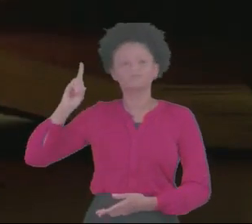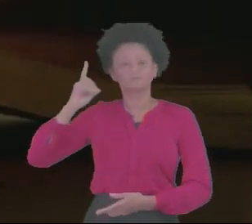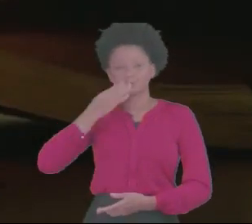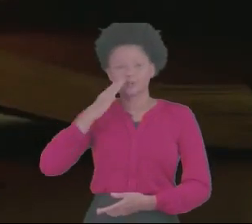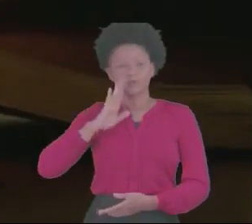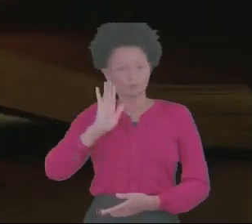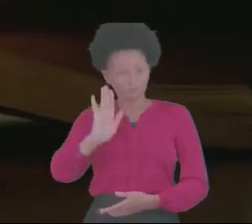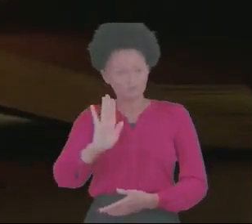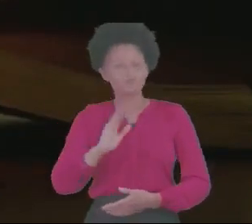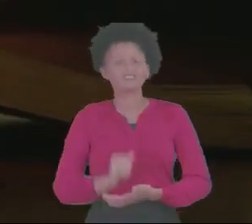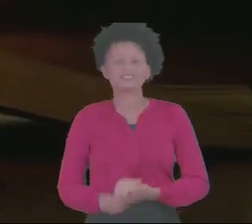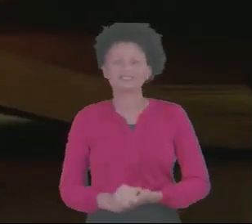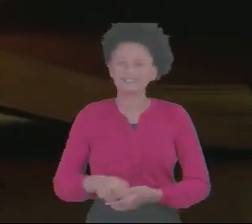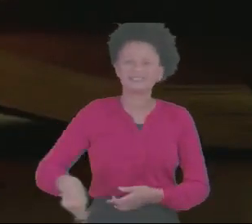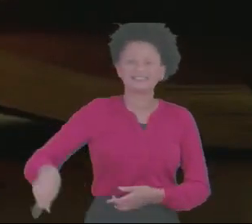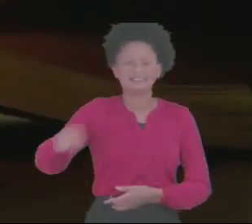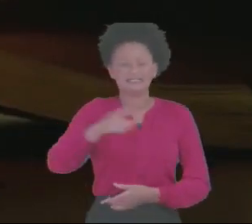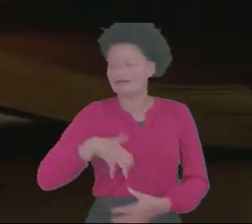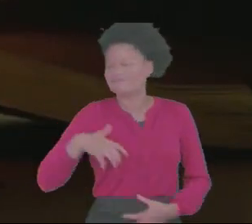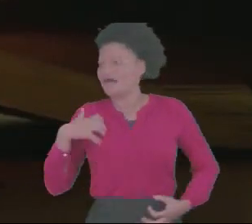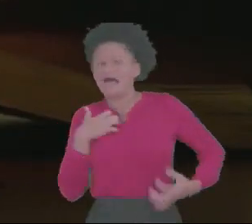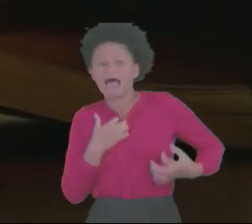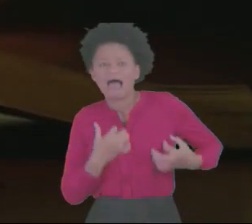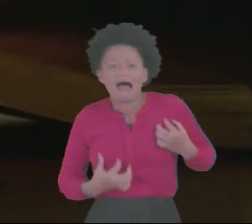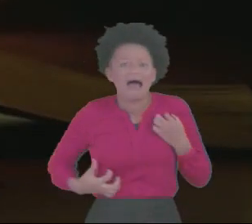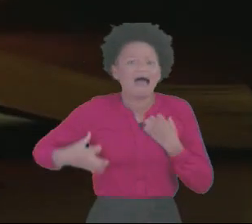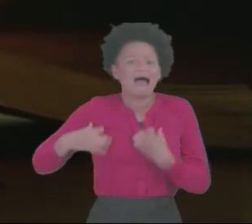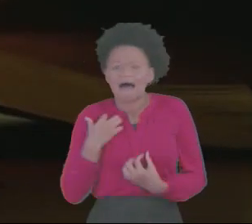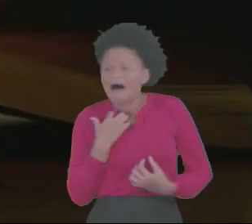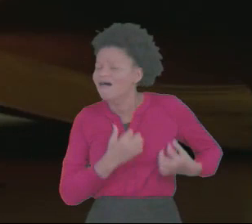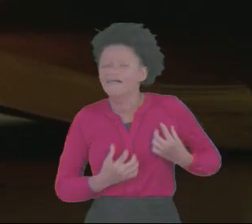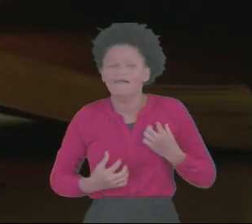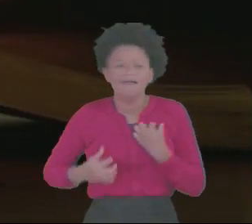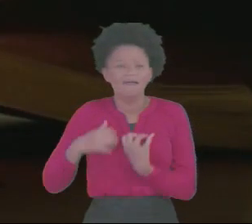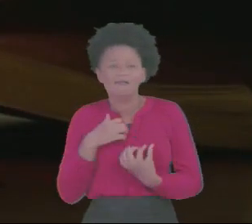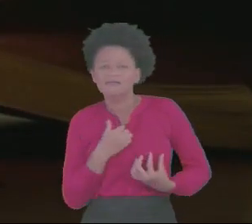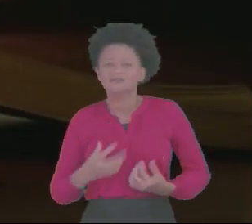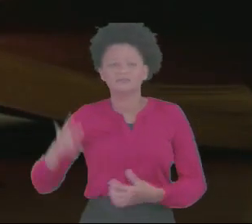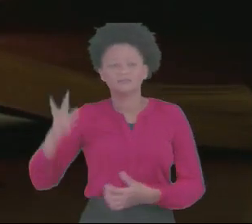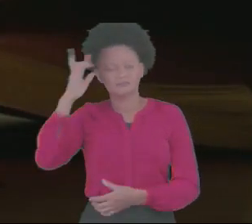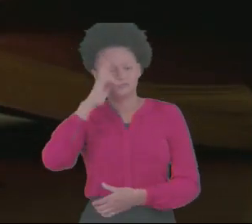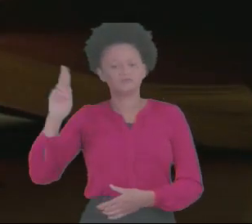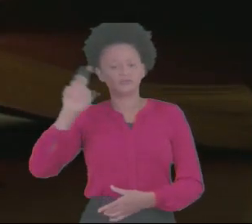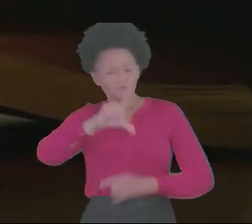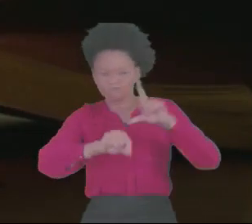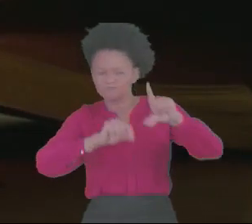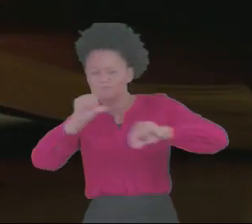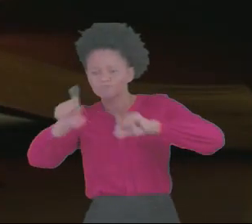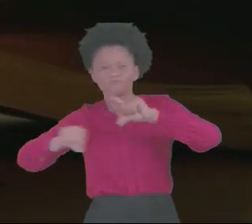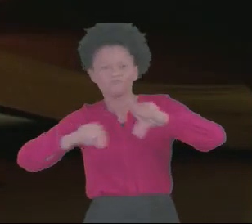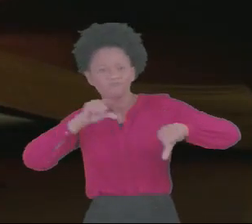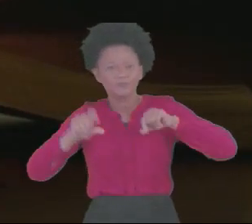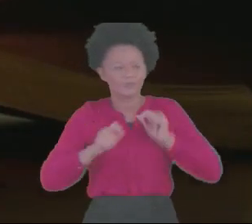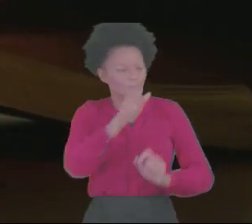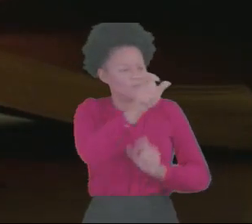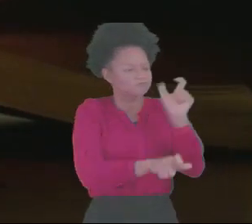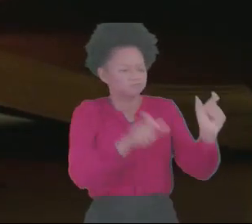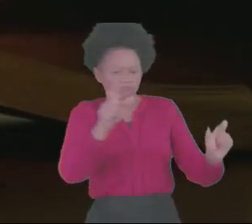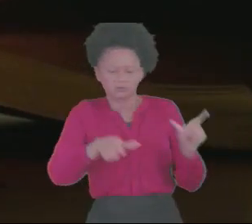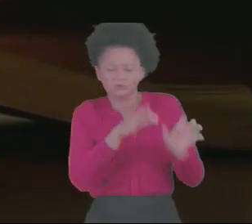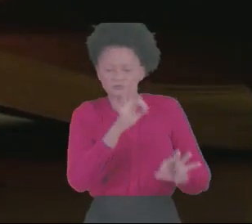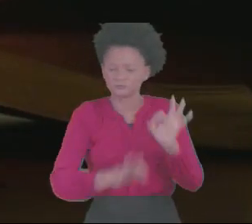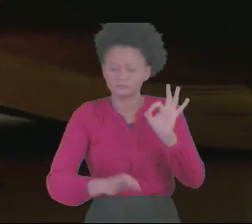estavam em grande aflição o e levantou o senhor juízes temos